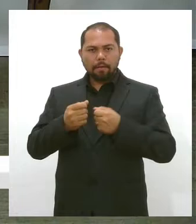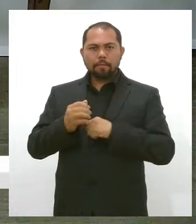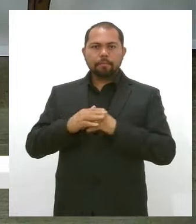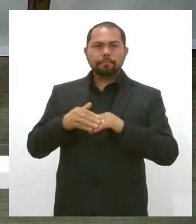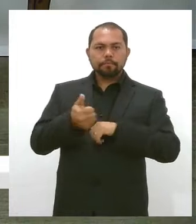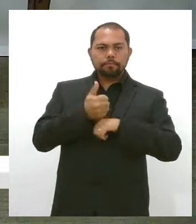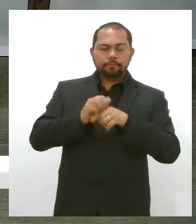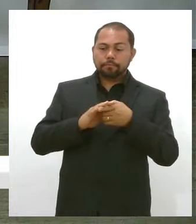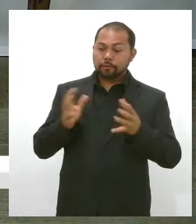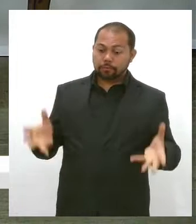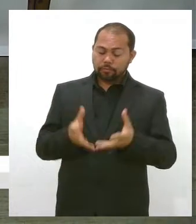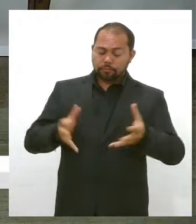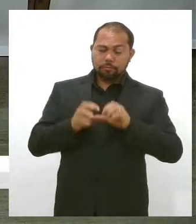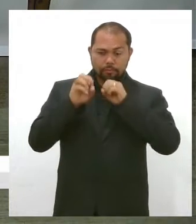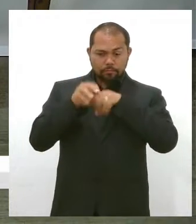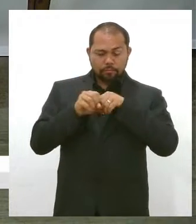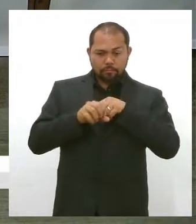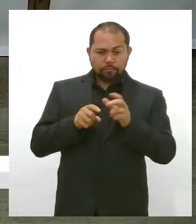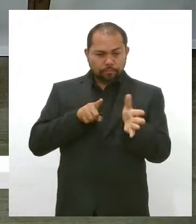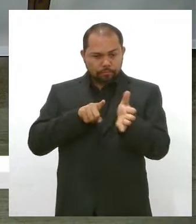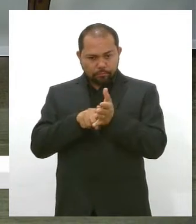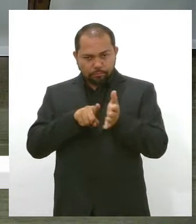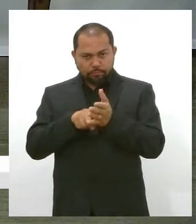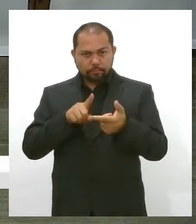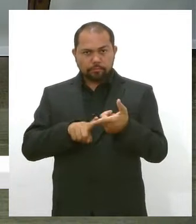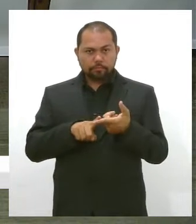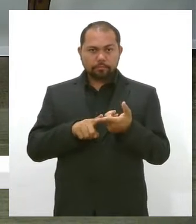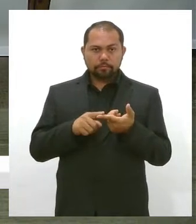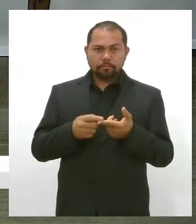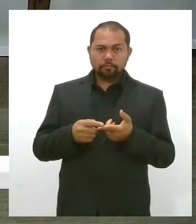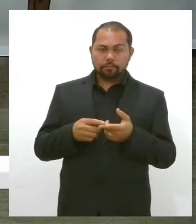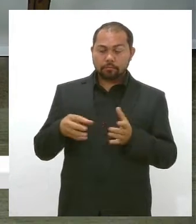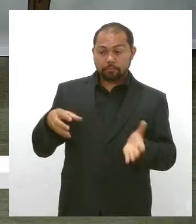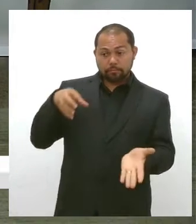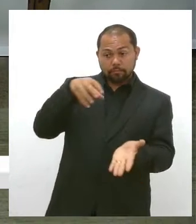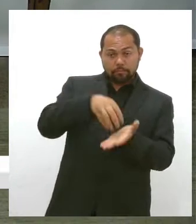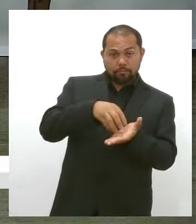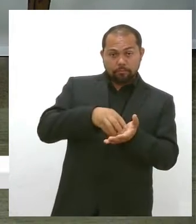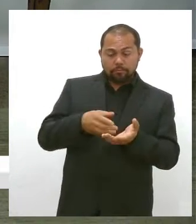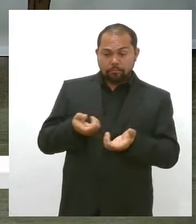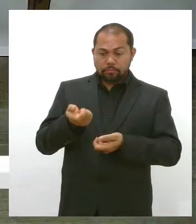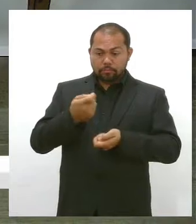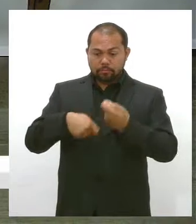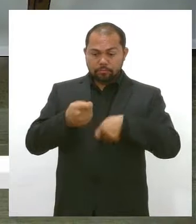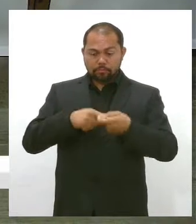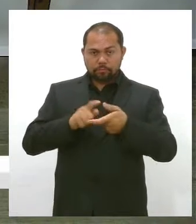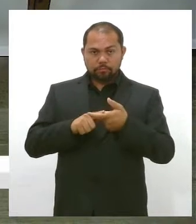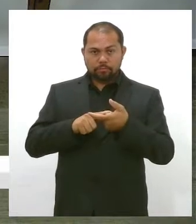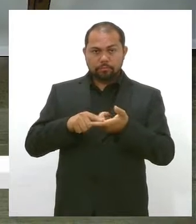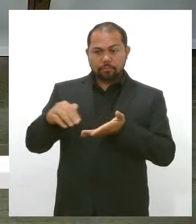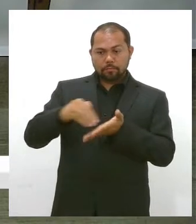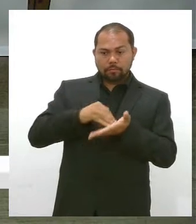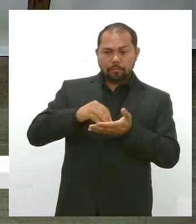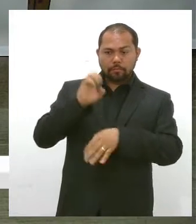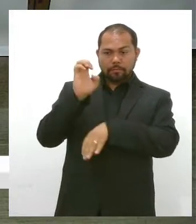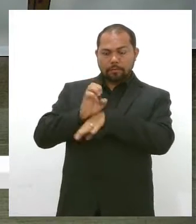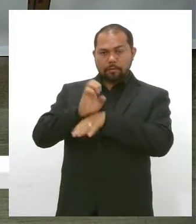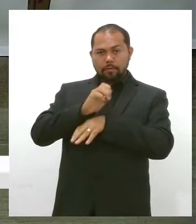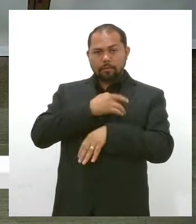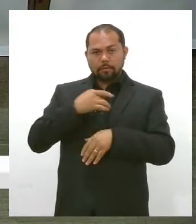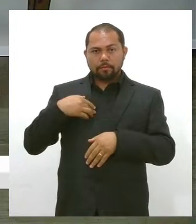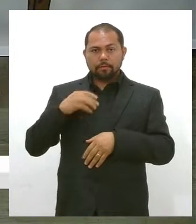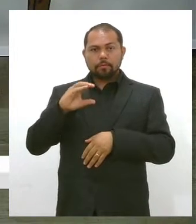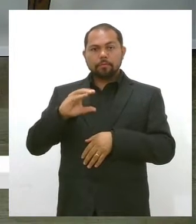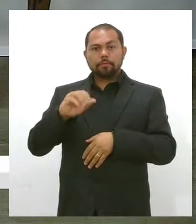a pesquisa. Instalado no Complexo Administrativo da Secretaria de Estado da Saúde, o CAISME é considerado